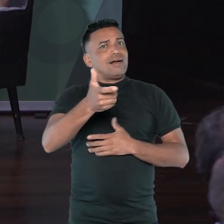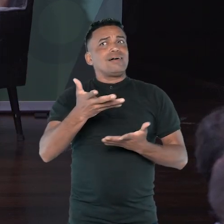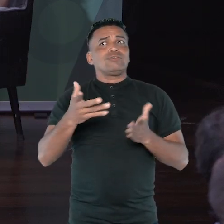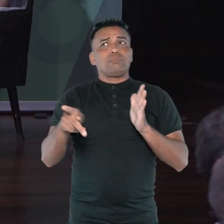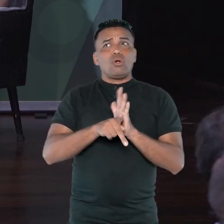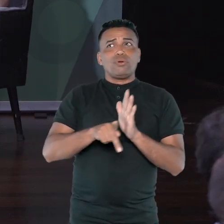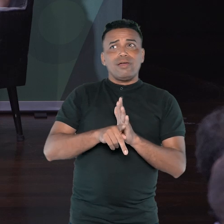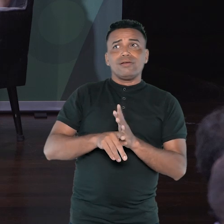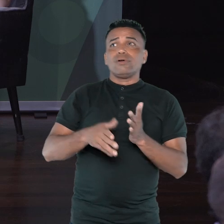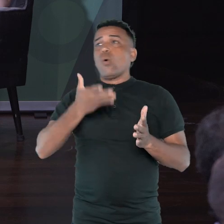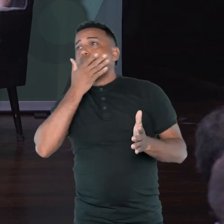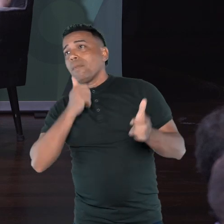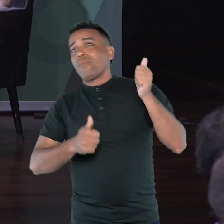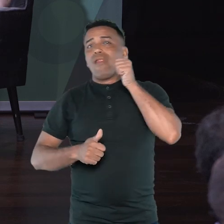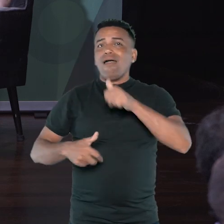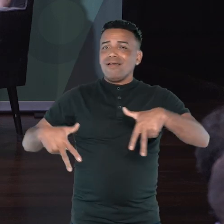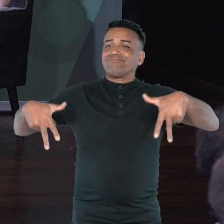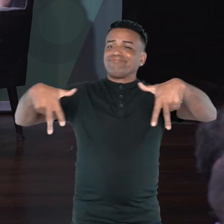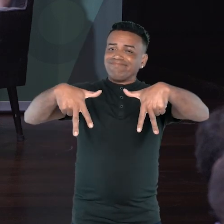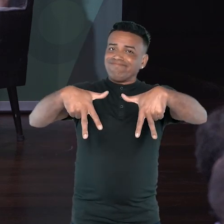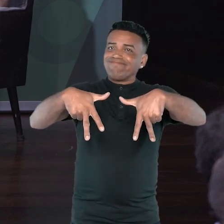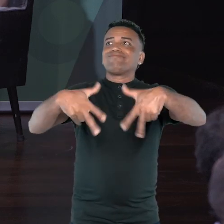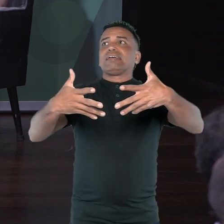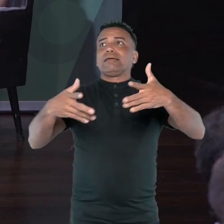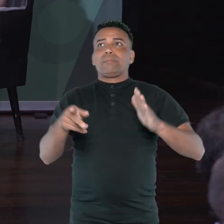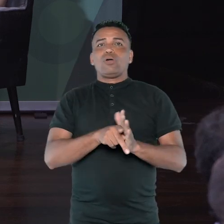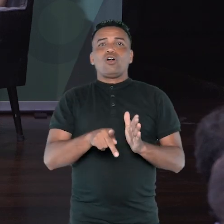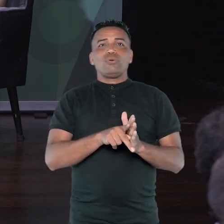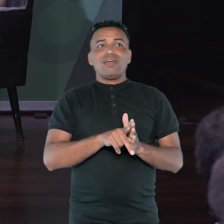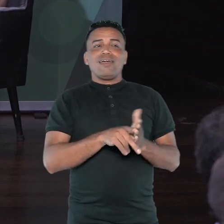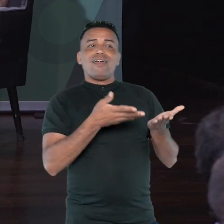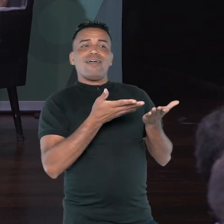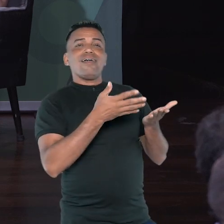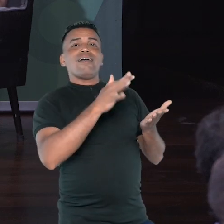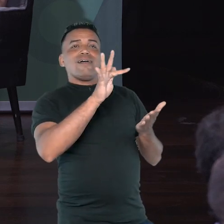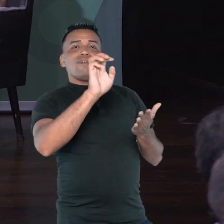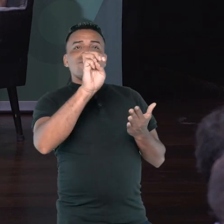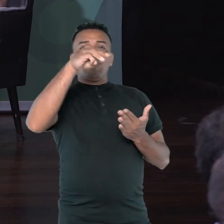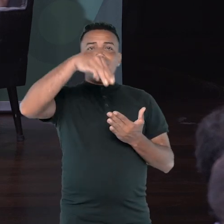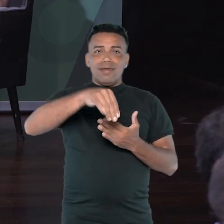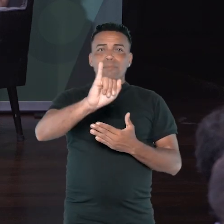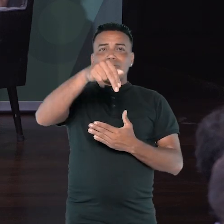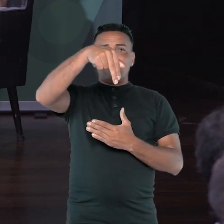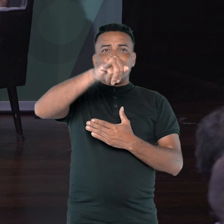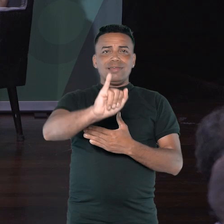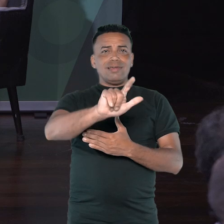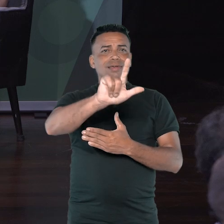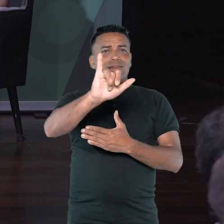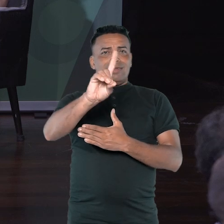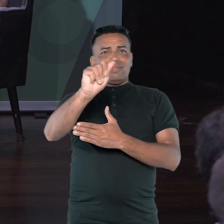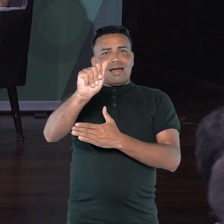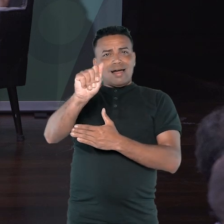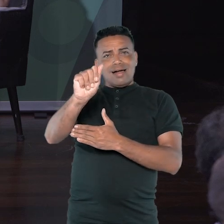do sexo, pela verdade sobre a feminilidade, que também discutem um pouco a questão